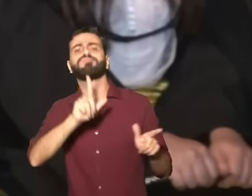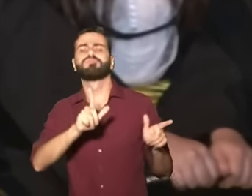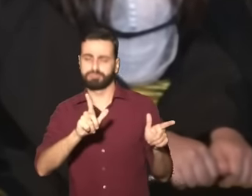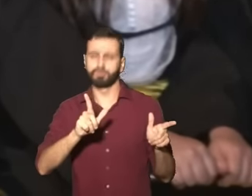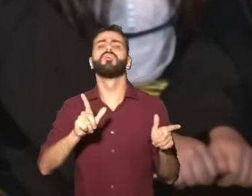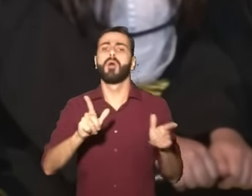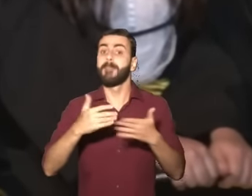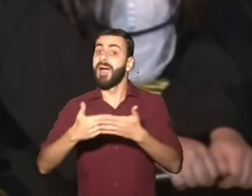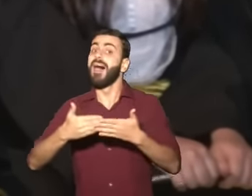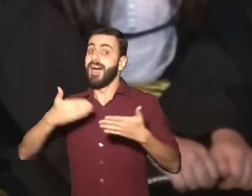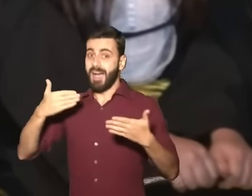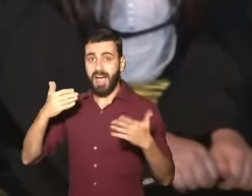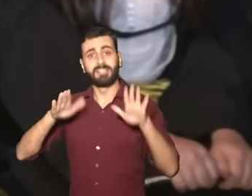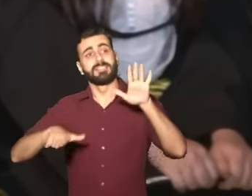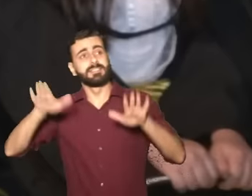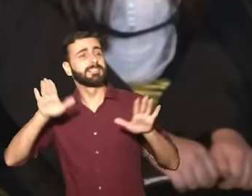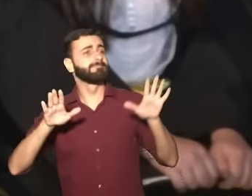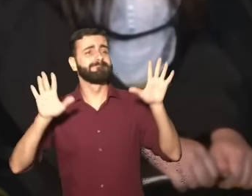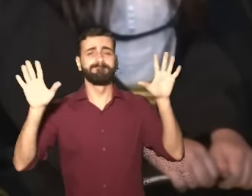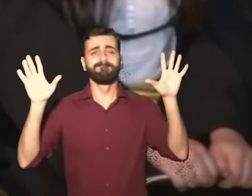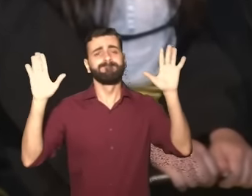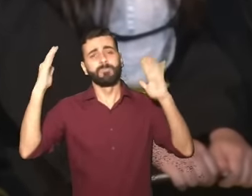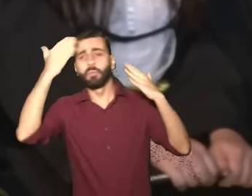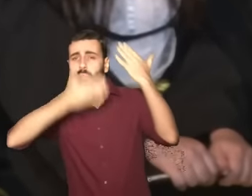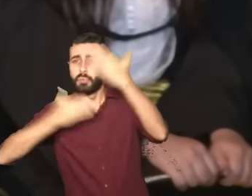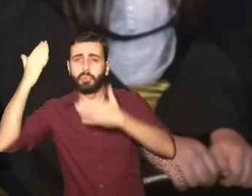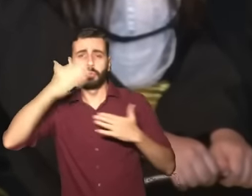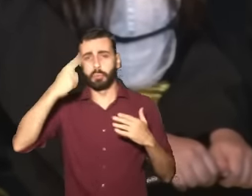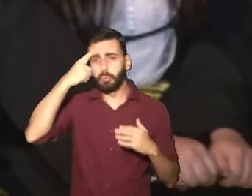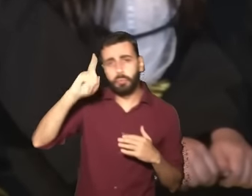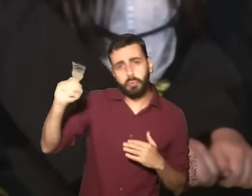escalei. Nas noites escuras de frio chorei.